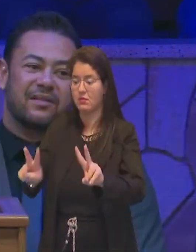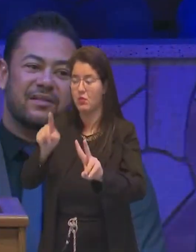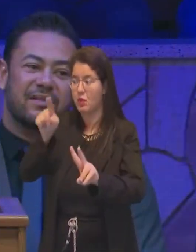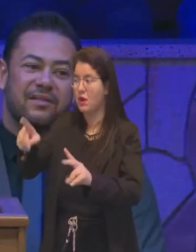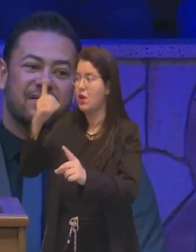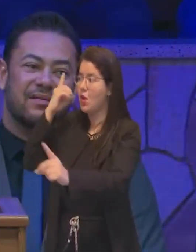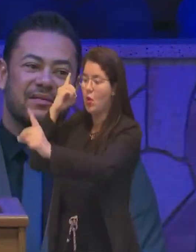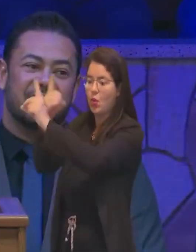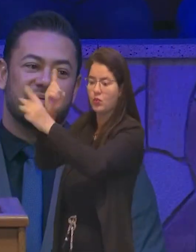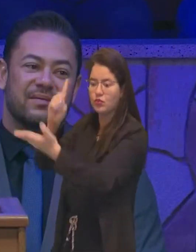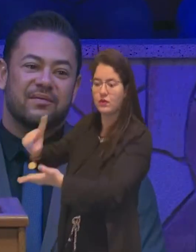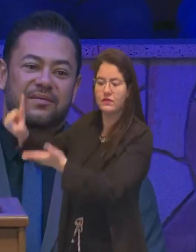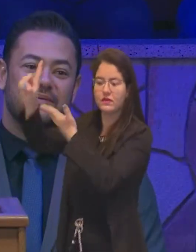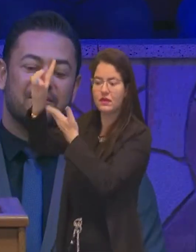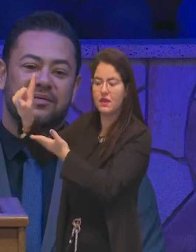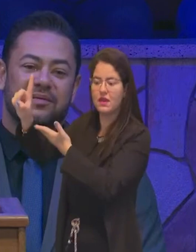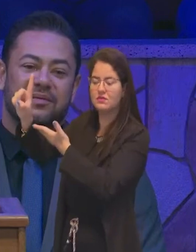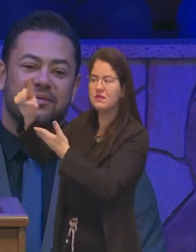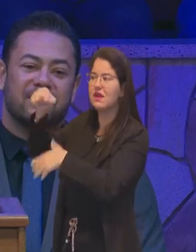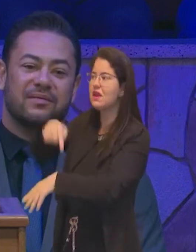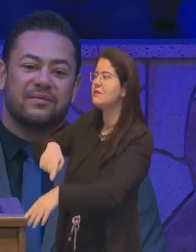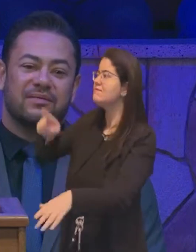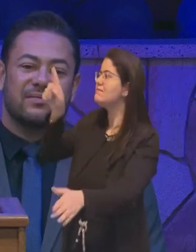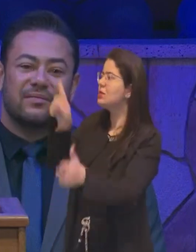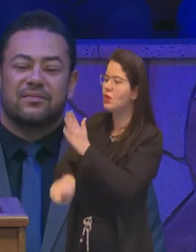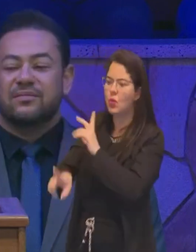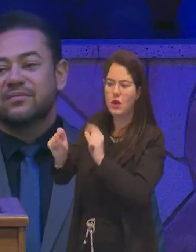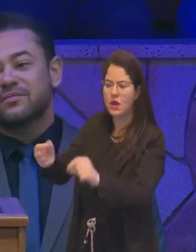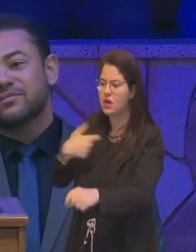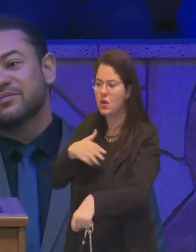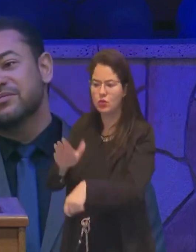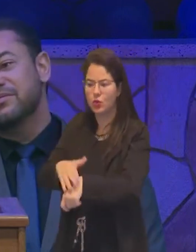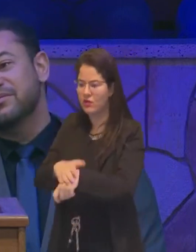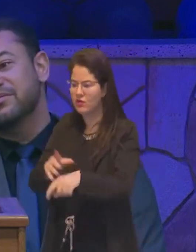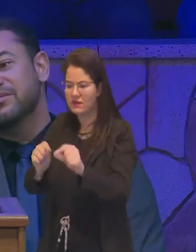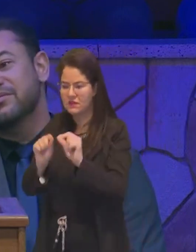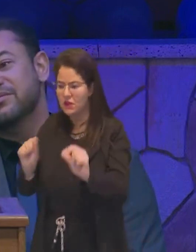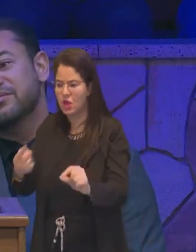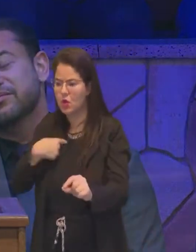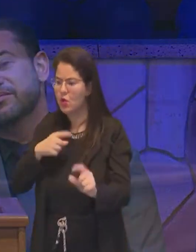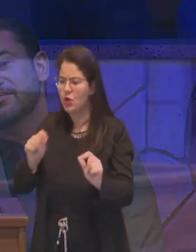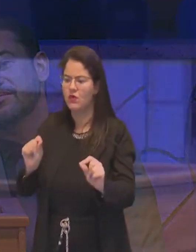ele se perguntou: o que eu estou fazendo aqui? O que eu estou fazendo da minha vida?